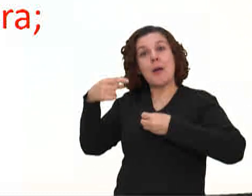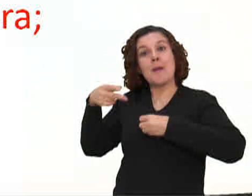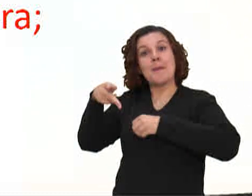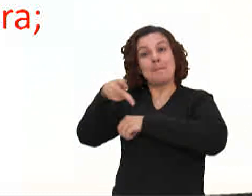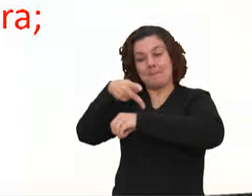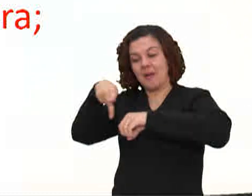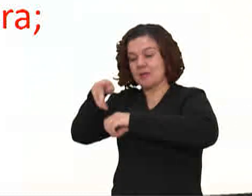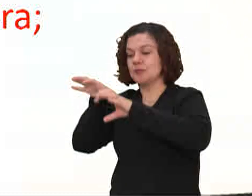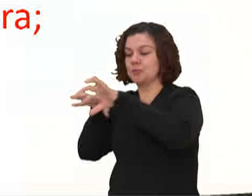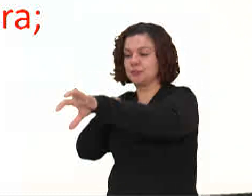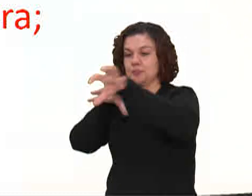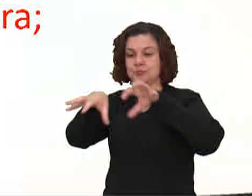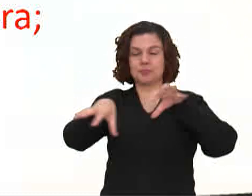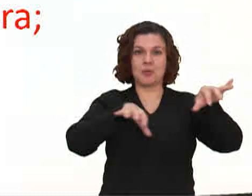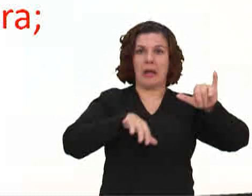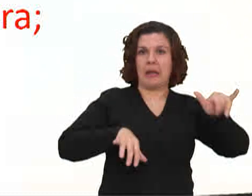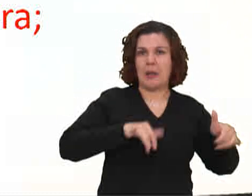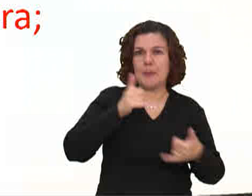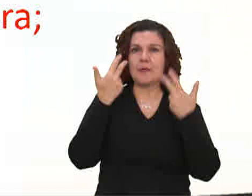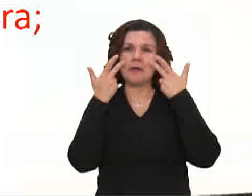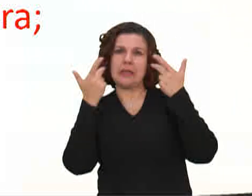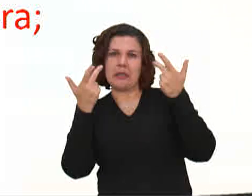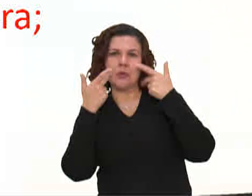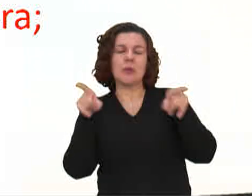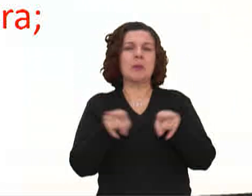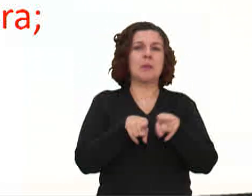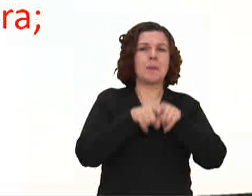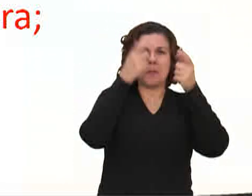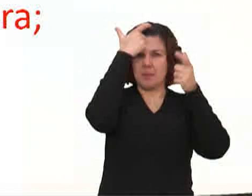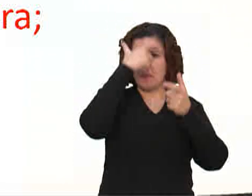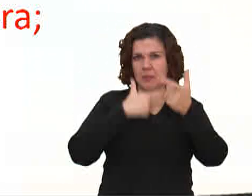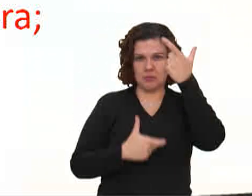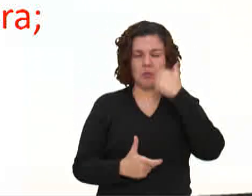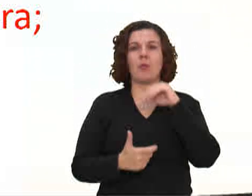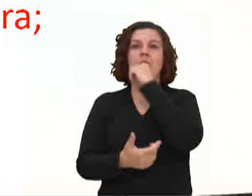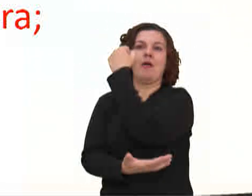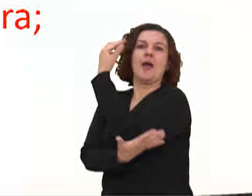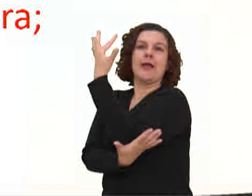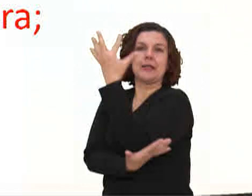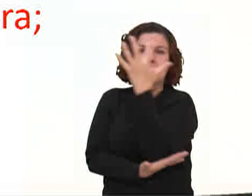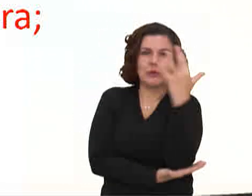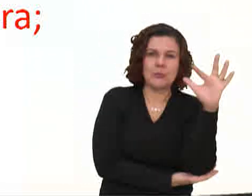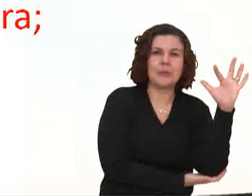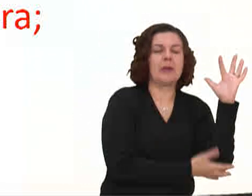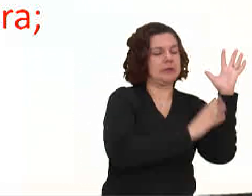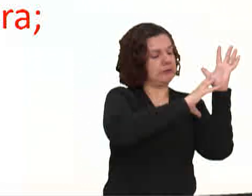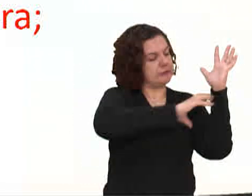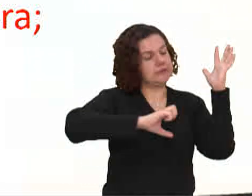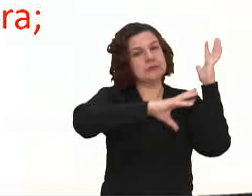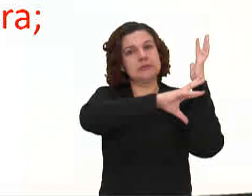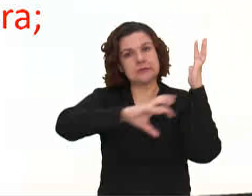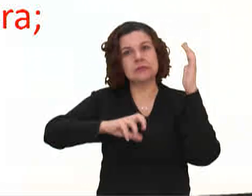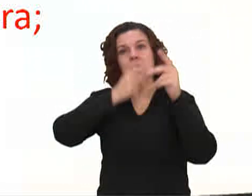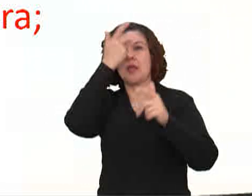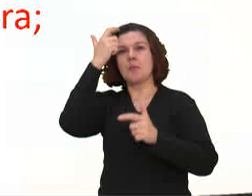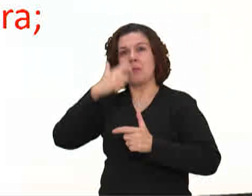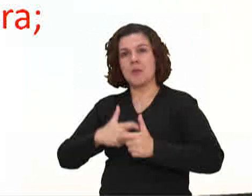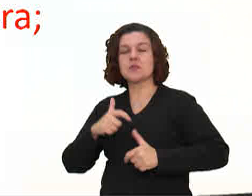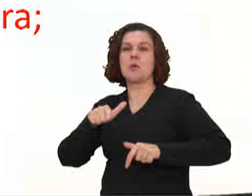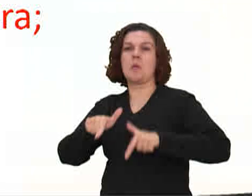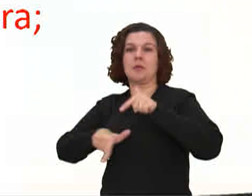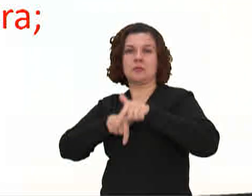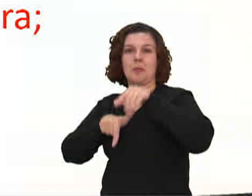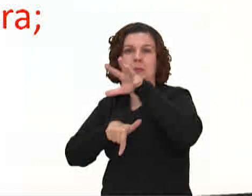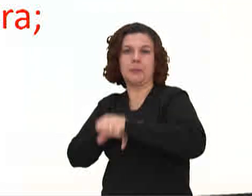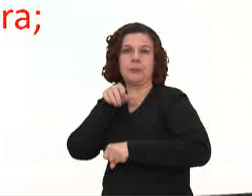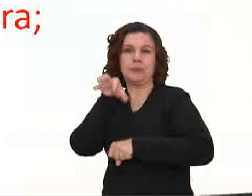mundo todo, explorando os recursos naturais e humanos, ou seja, os minérios, por exemplo, e o trabalho das pessoas, que